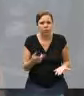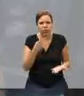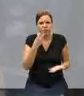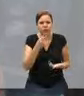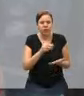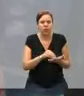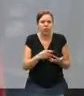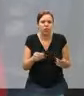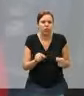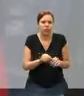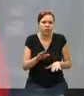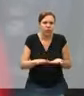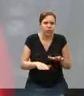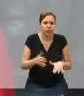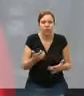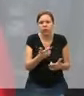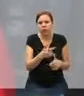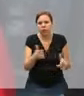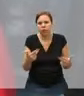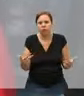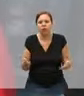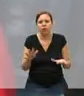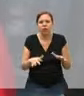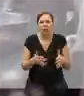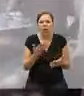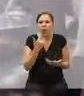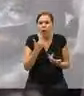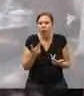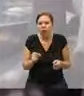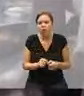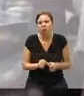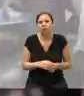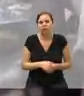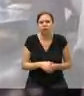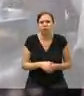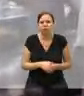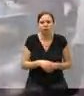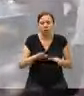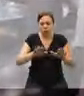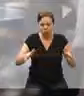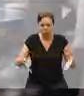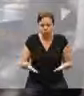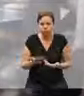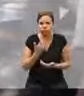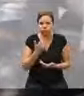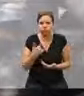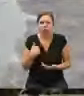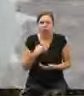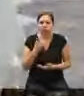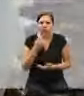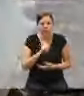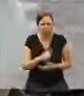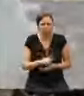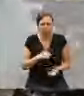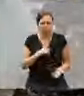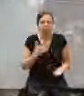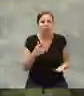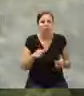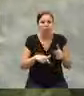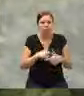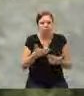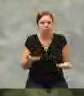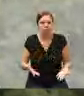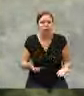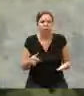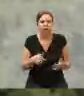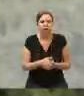água, não temos água, condições para o alimento, uma cesta base não é fácil para a gente ter, não temos emprego,